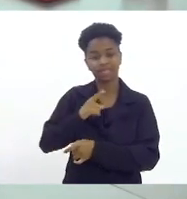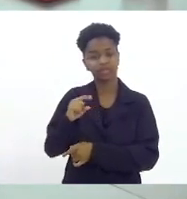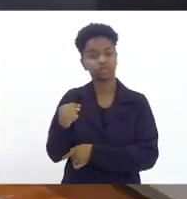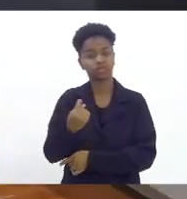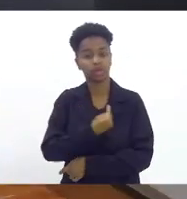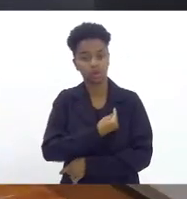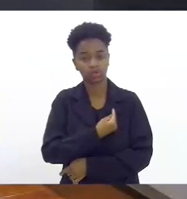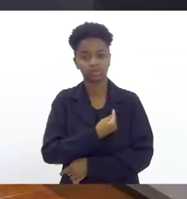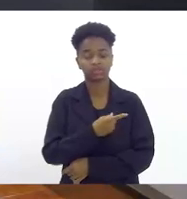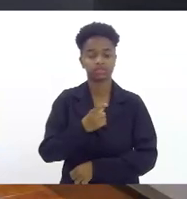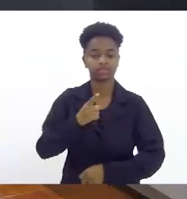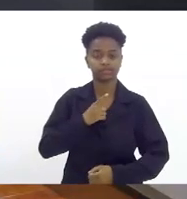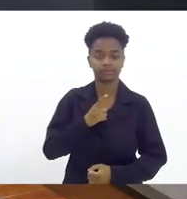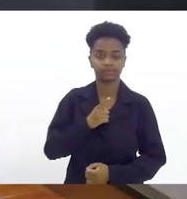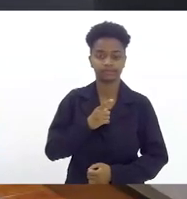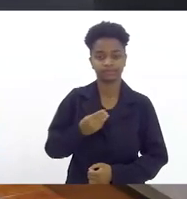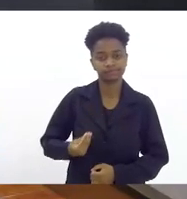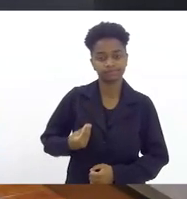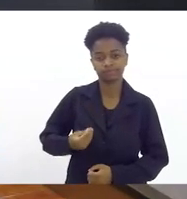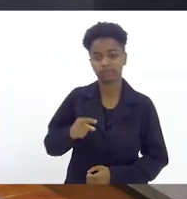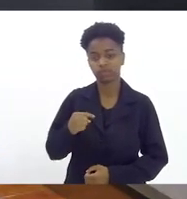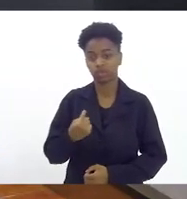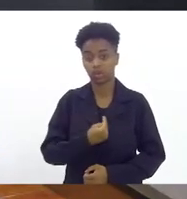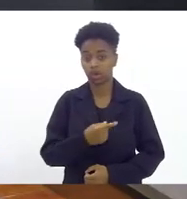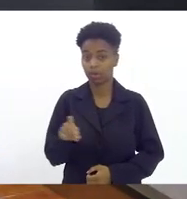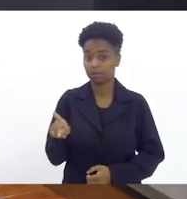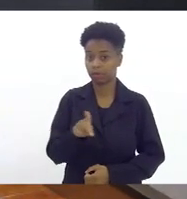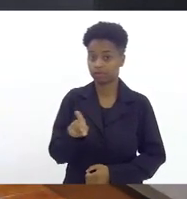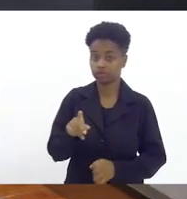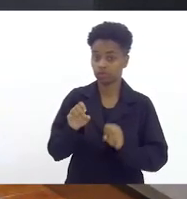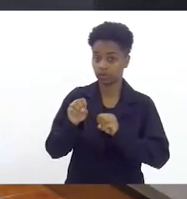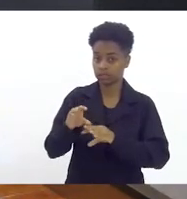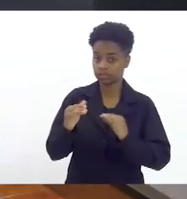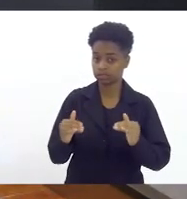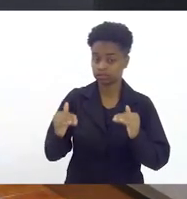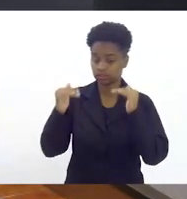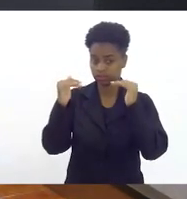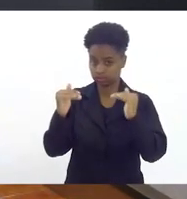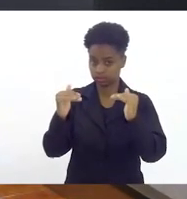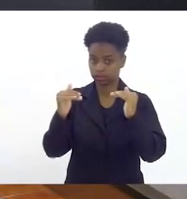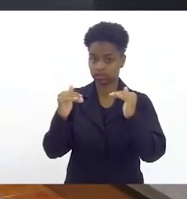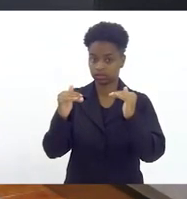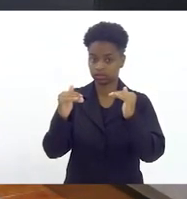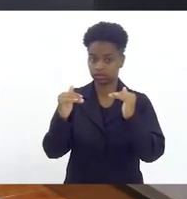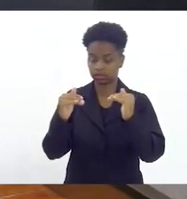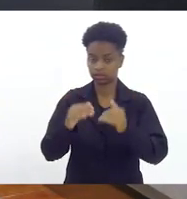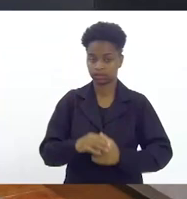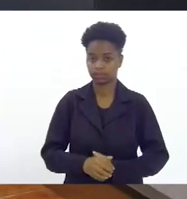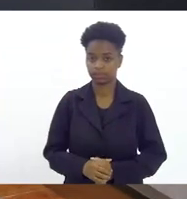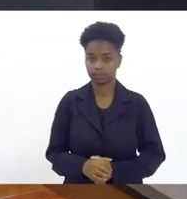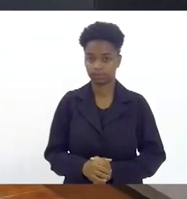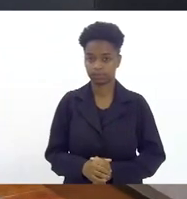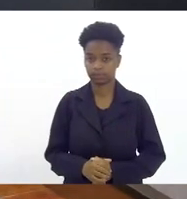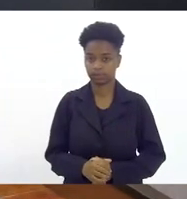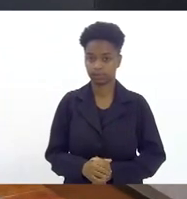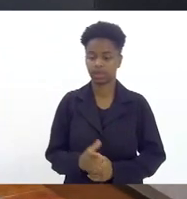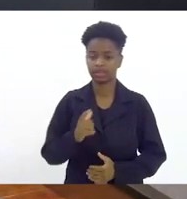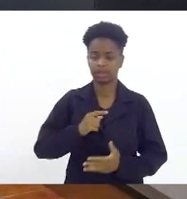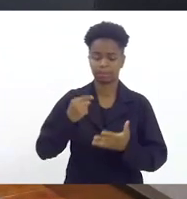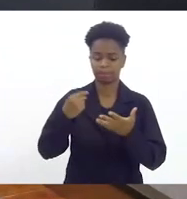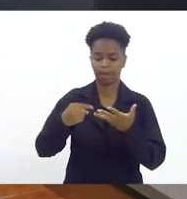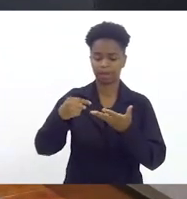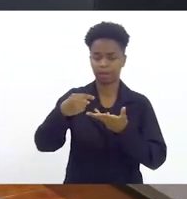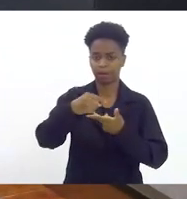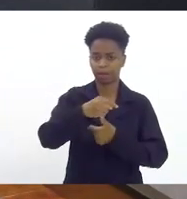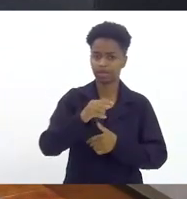existimos nós professores do ensino superior que apesar de tudo que foi falado